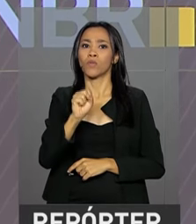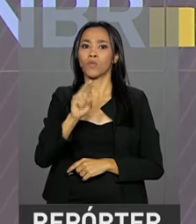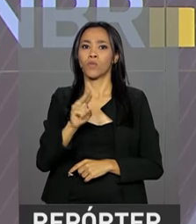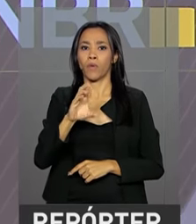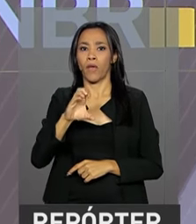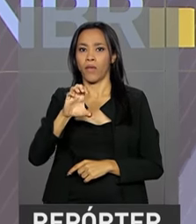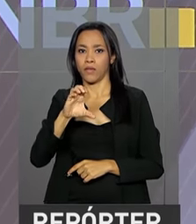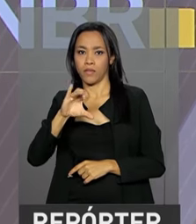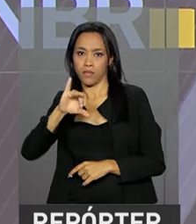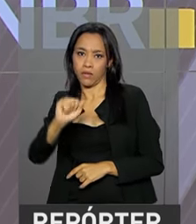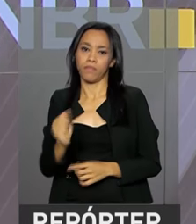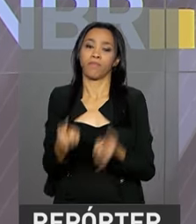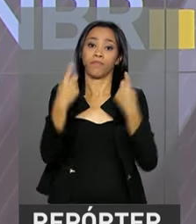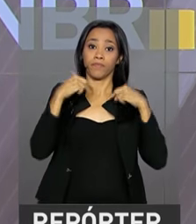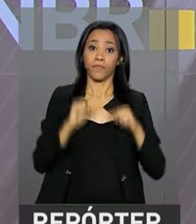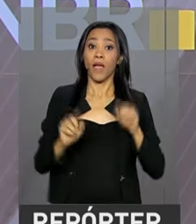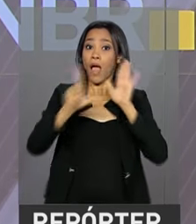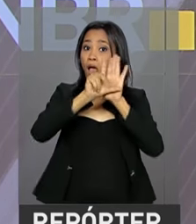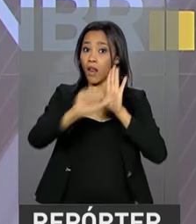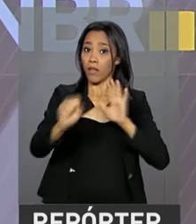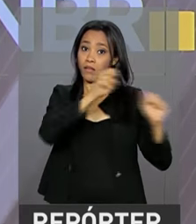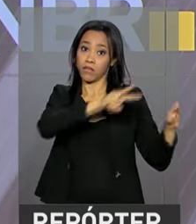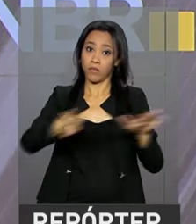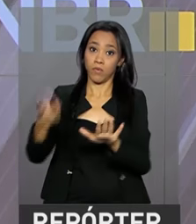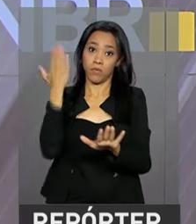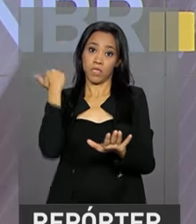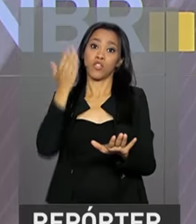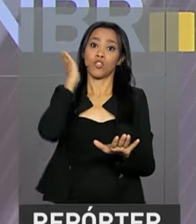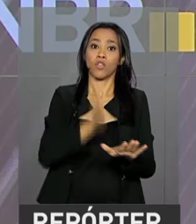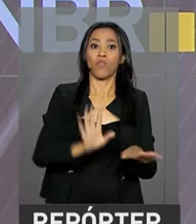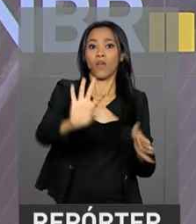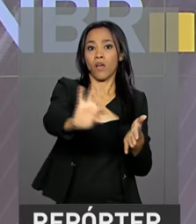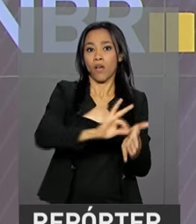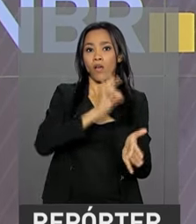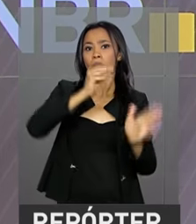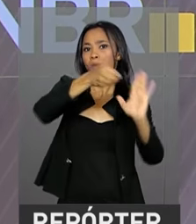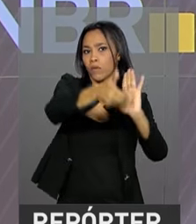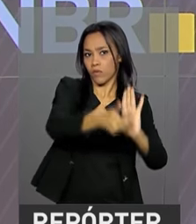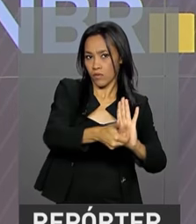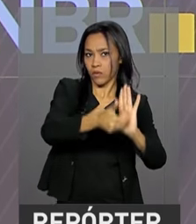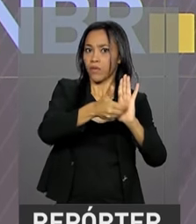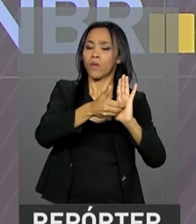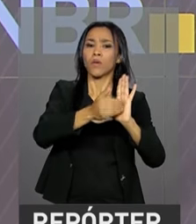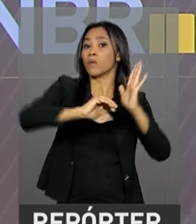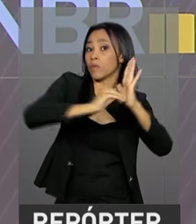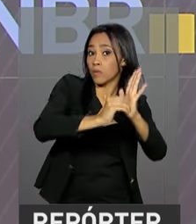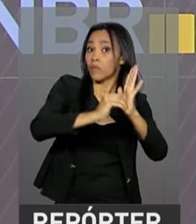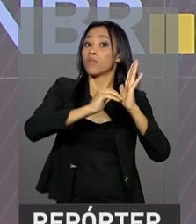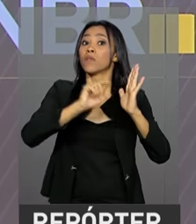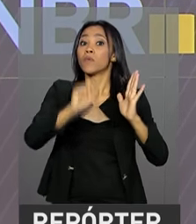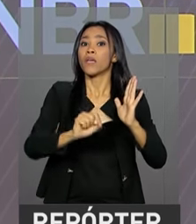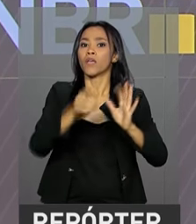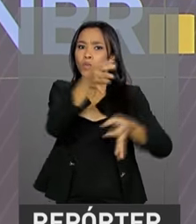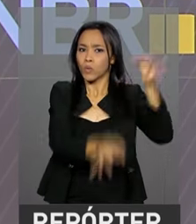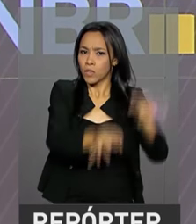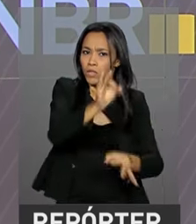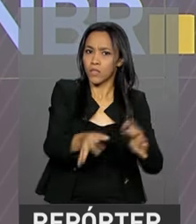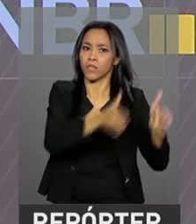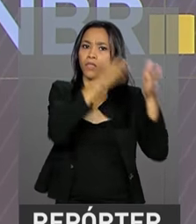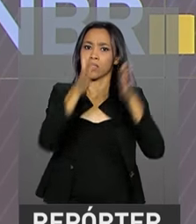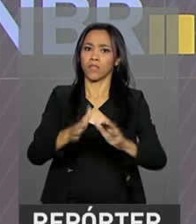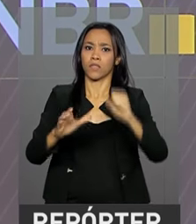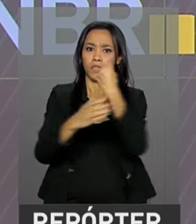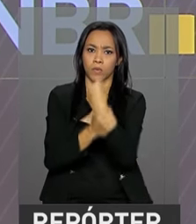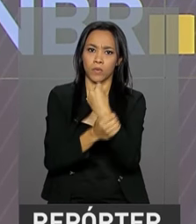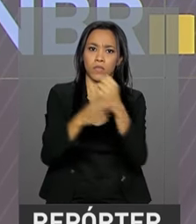na semana passada pelo plenário do senado estabelece que o sistema de justiça e segurança pública assistência social